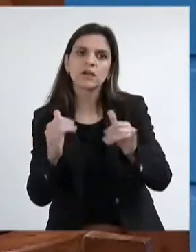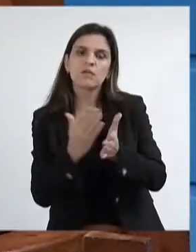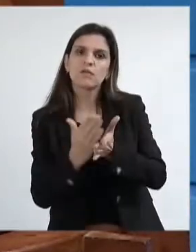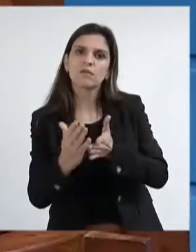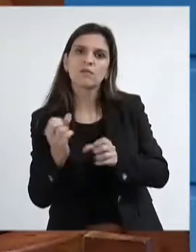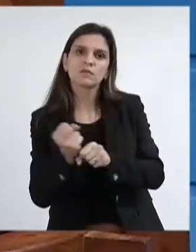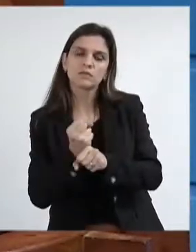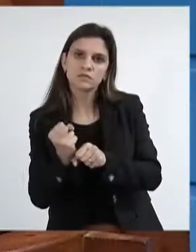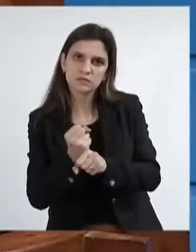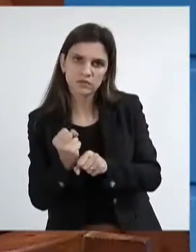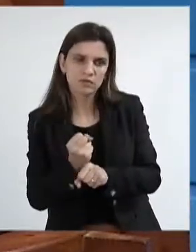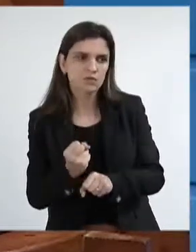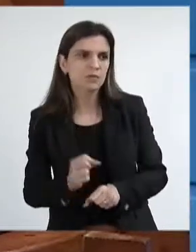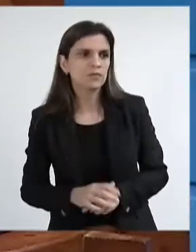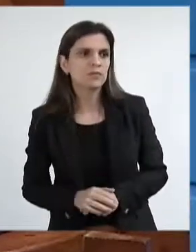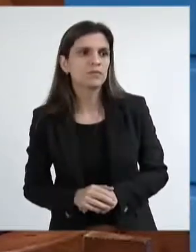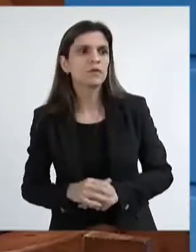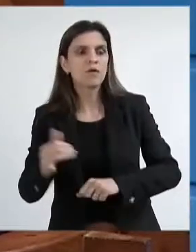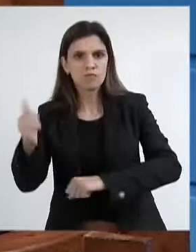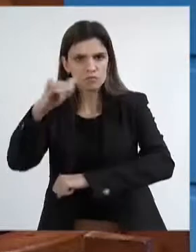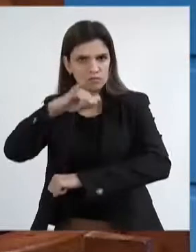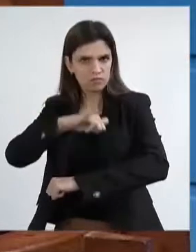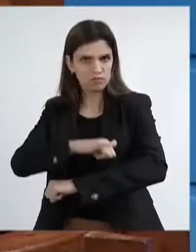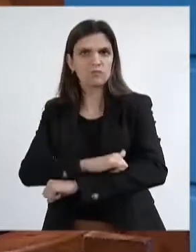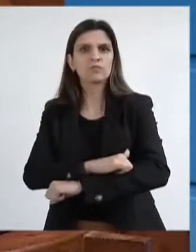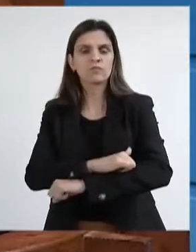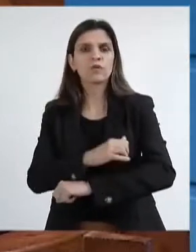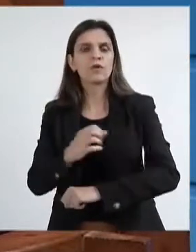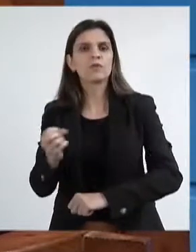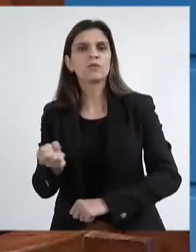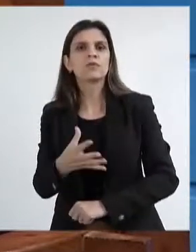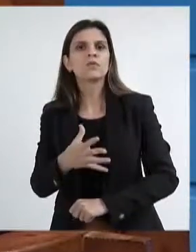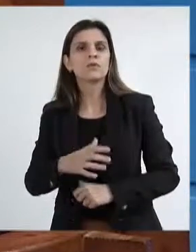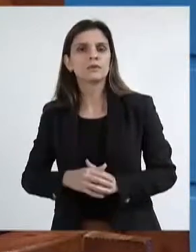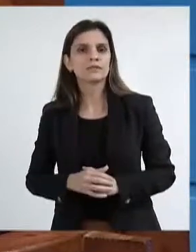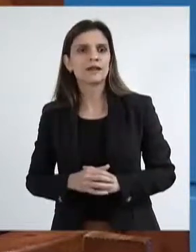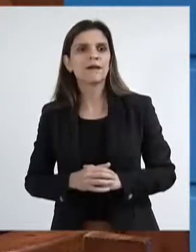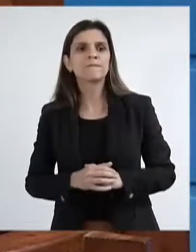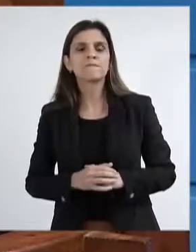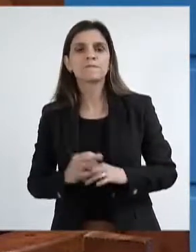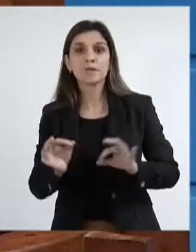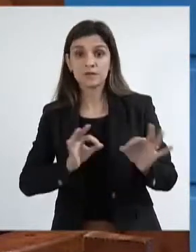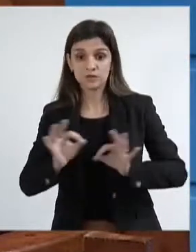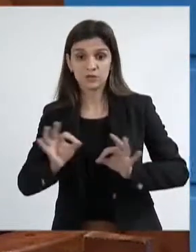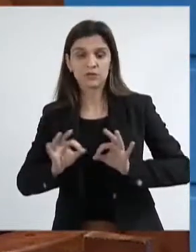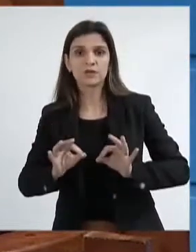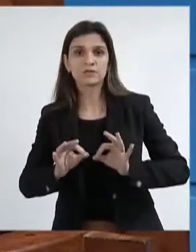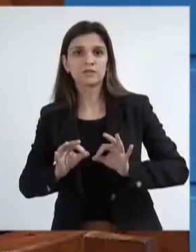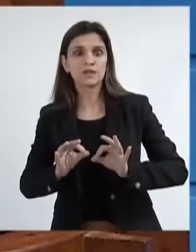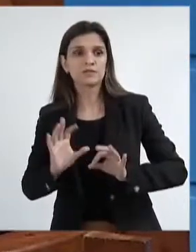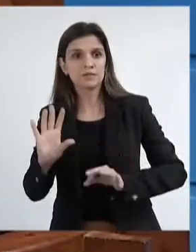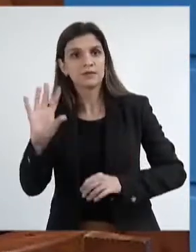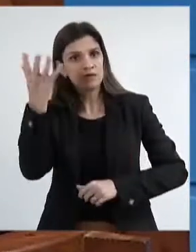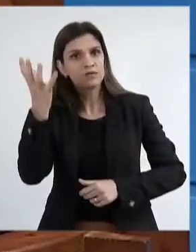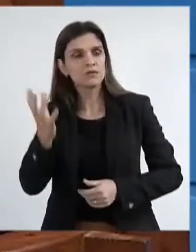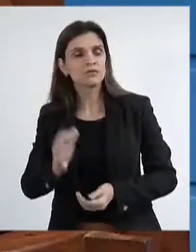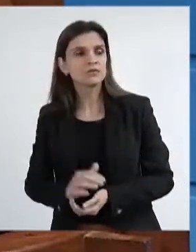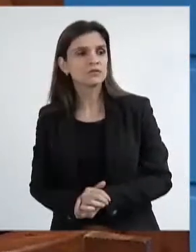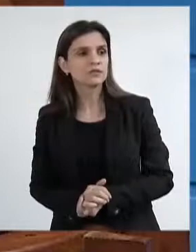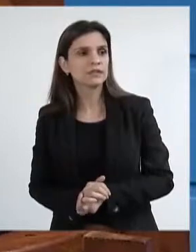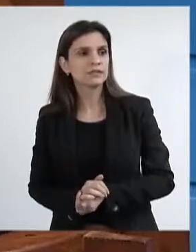Elias. Então, as obras do aeroporto realmente já estão programadas e vão acontecer. Agora, o senhor me disse do cascalho, da